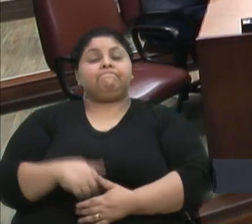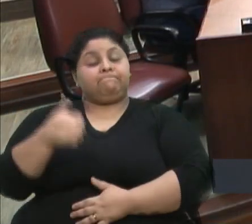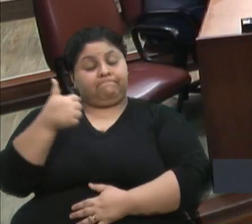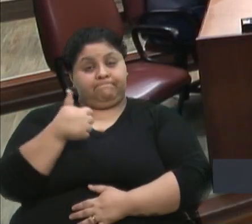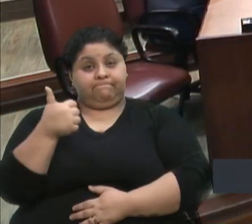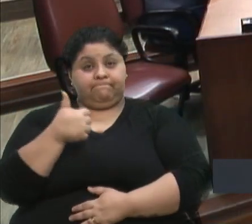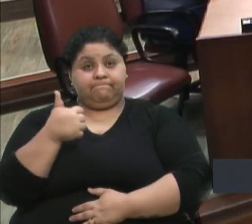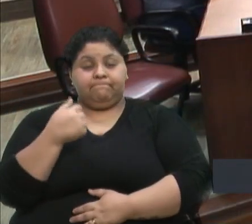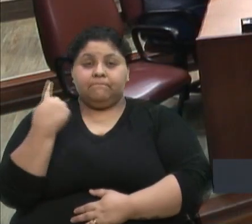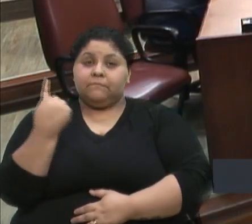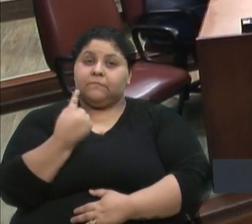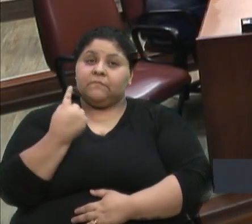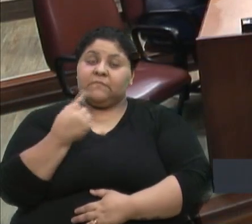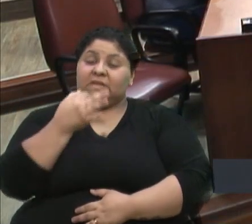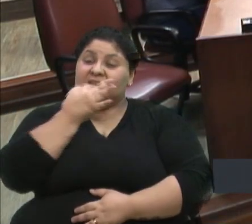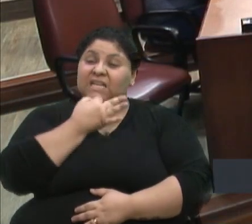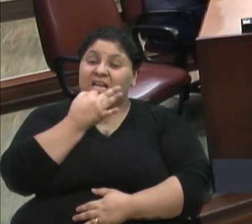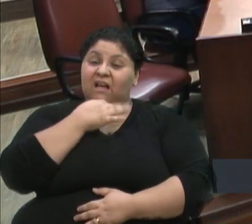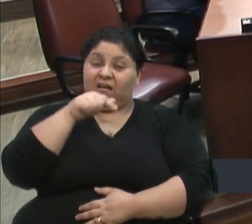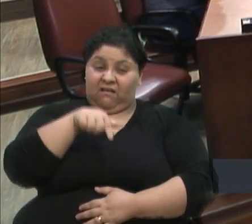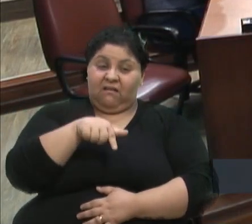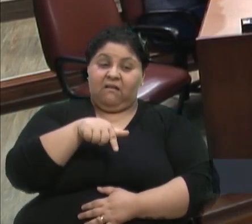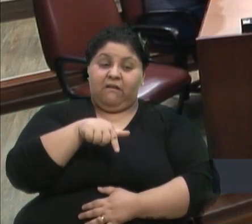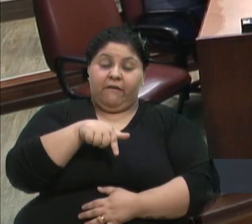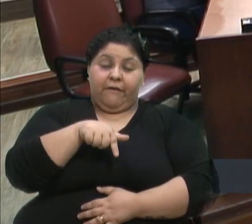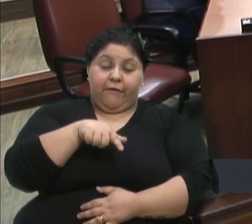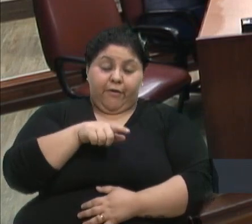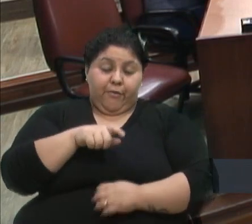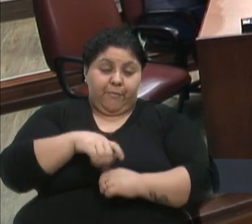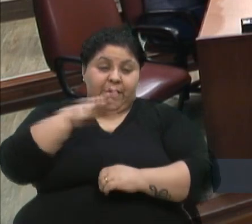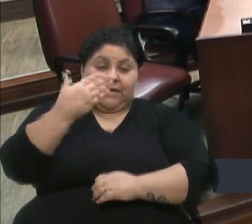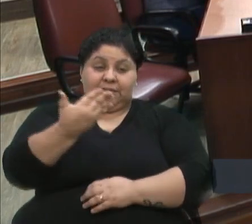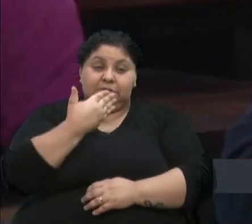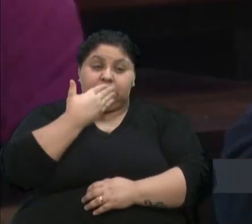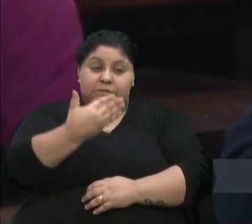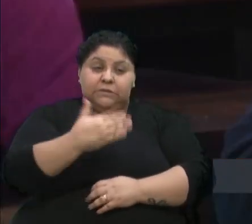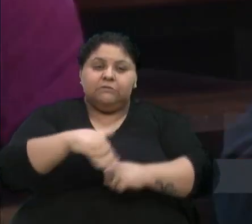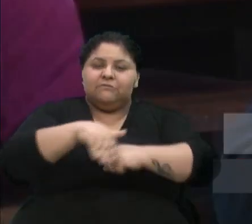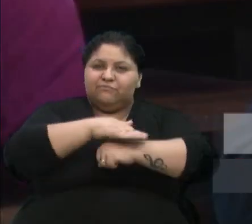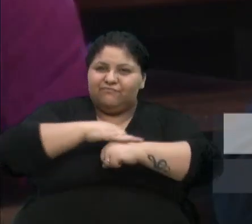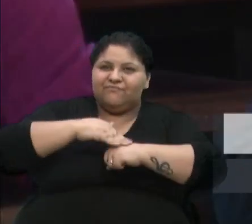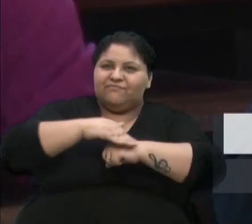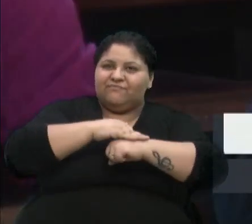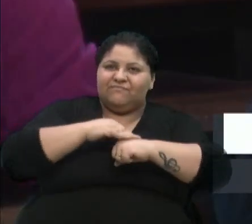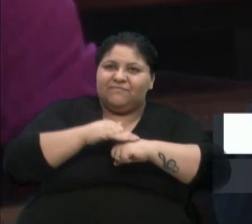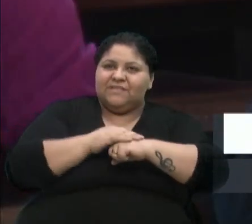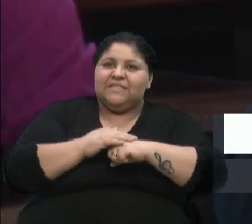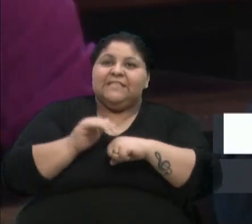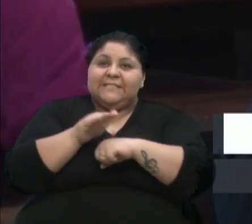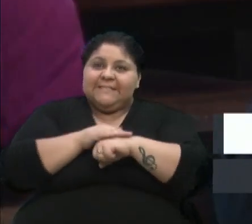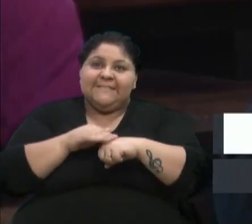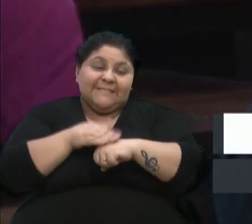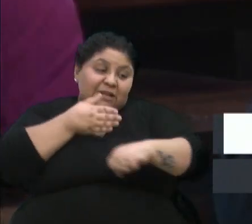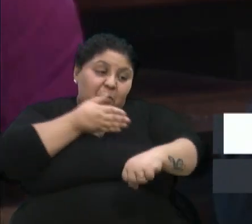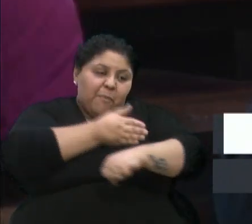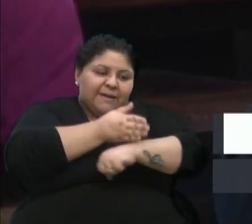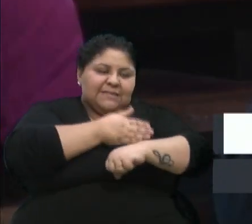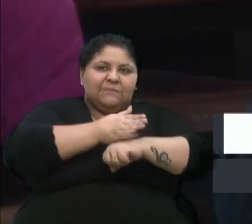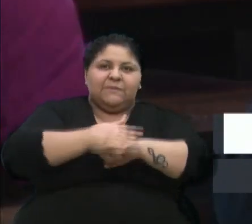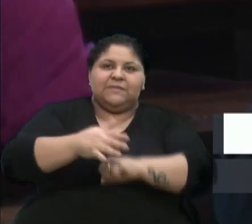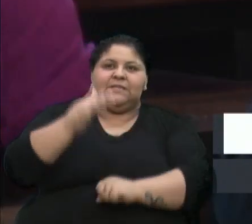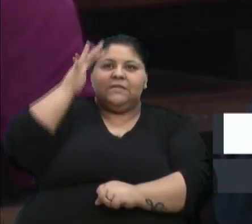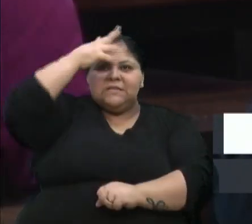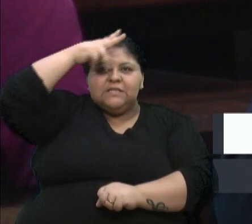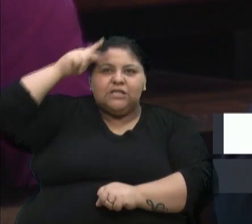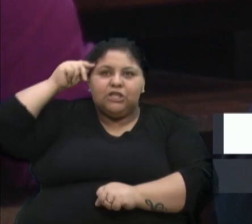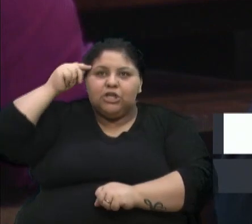primeiro, uma das coisas que Caxias mais clamou nos últimos anos foi diálogo. Diálogo e participação da prefeitura. Nós